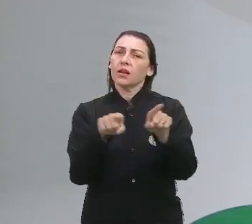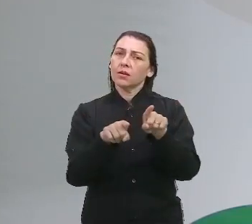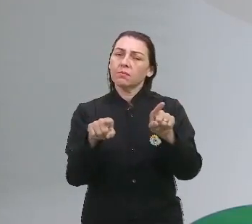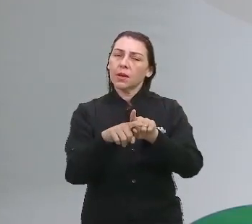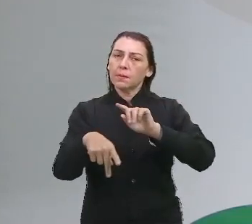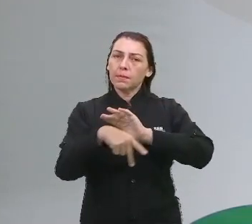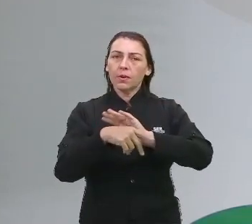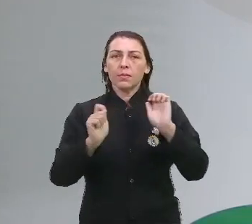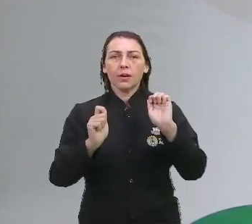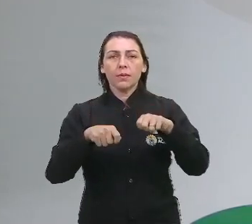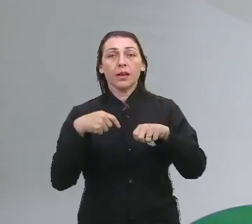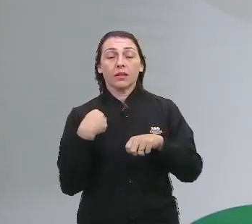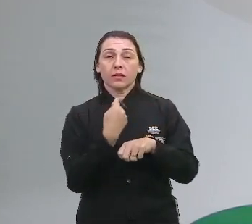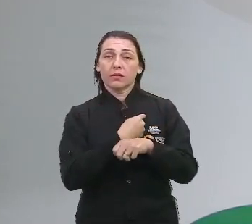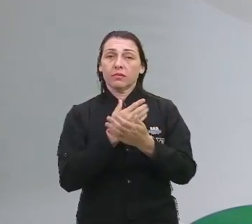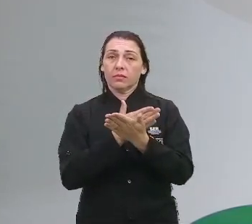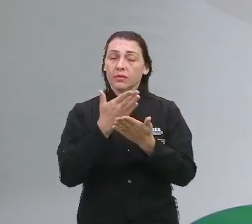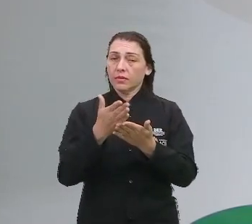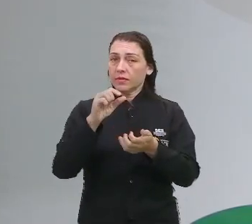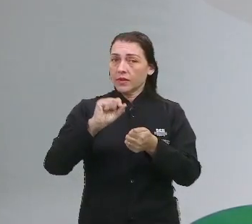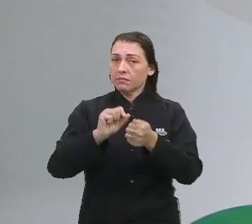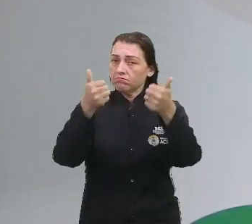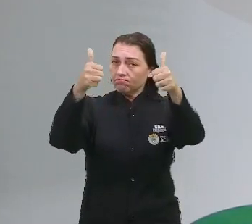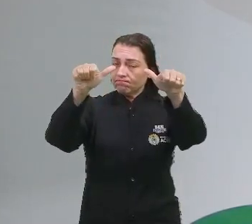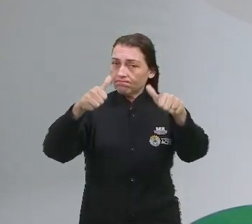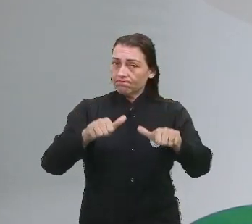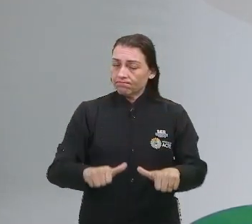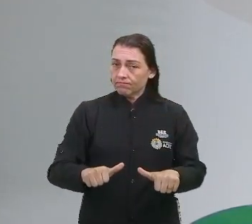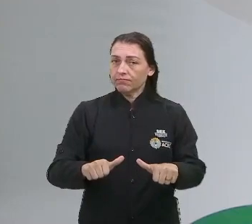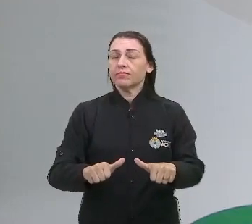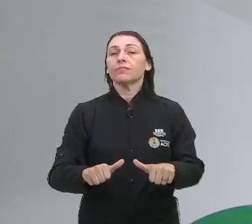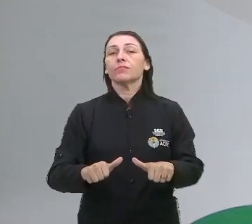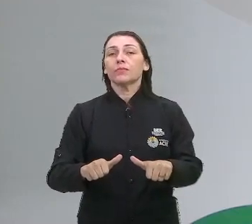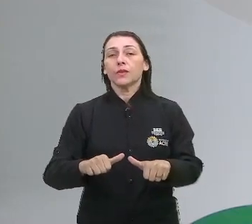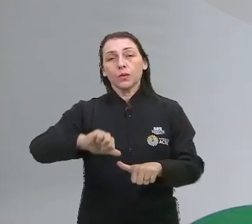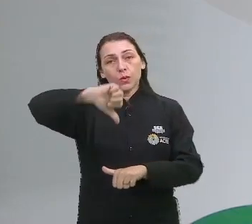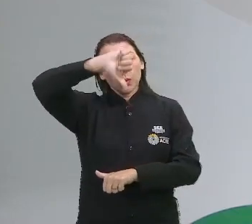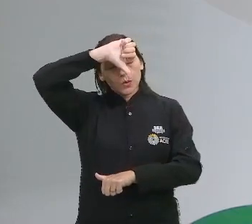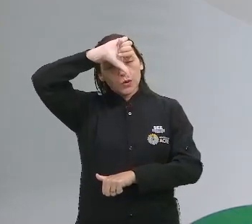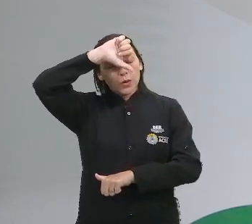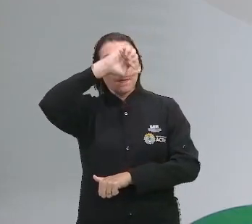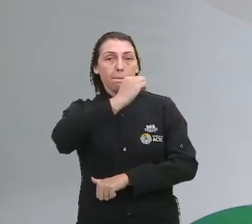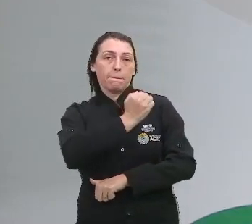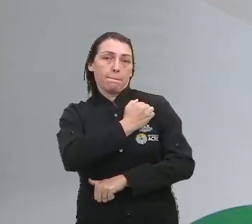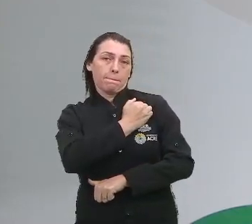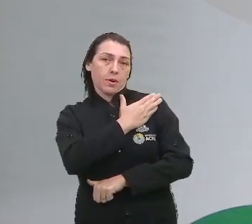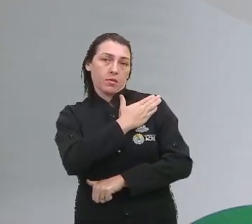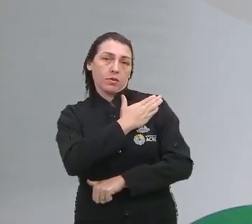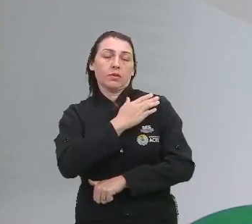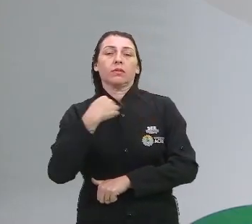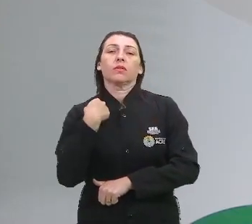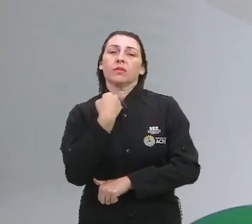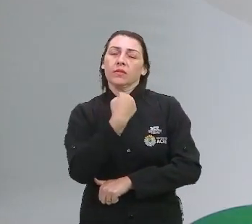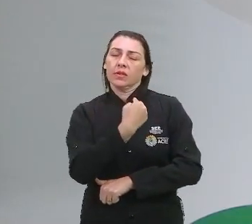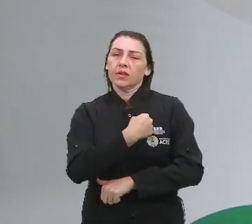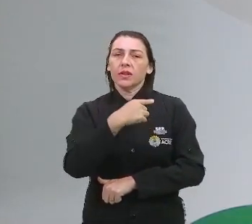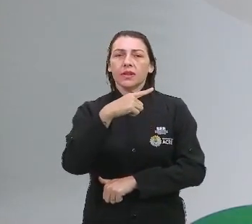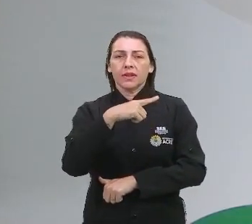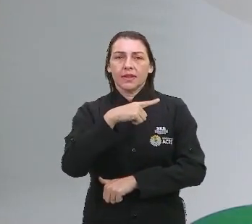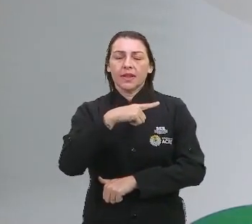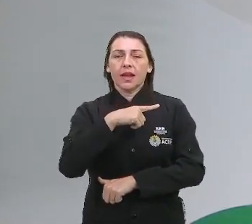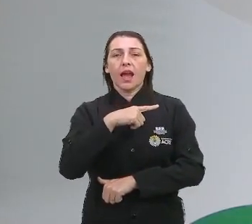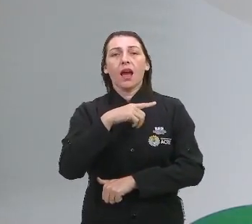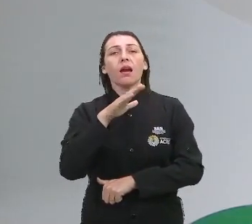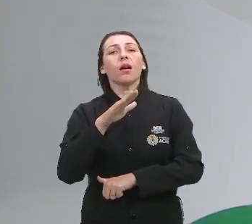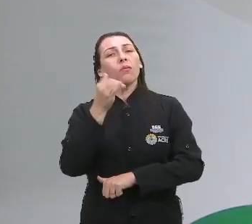também. Então aqui a gente vai começar a fazer essa análise acerca de estereótipos e preconceitos que a gente vai ter a partir de